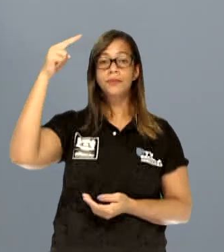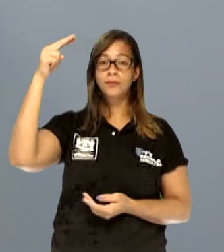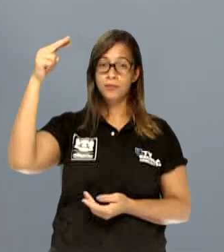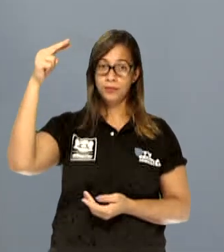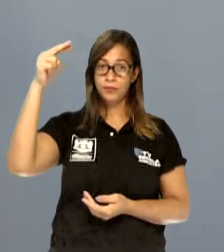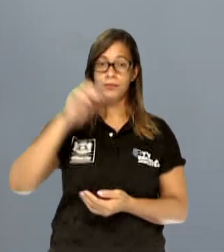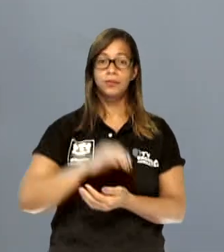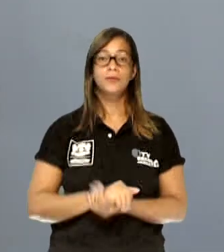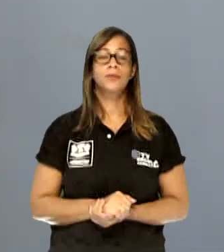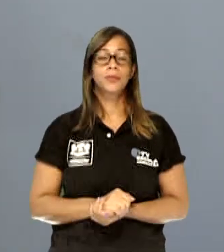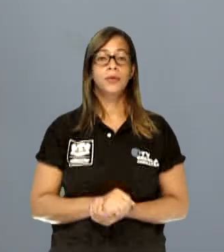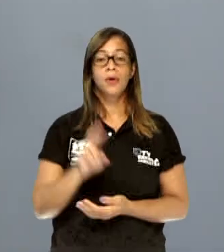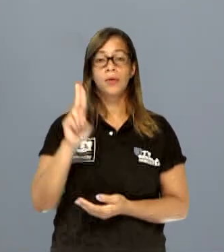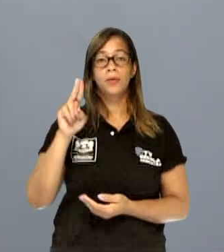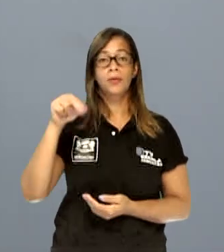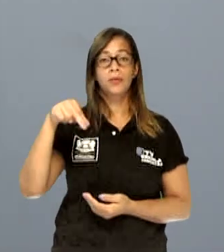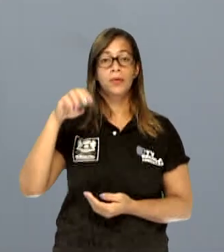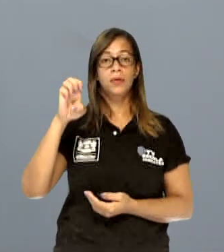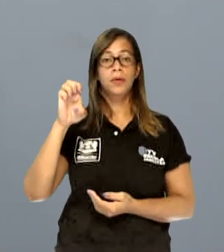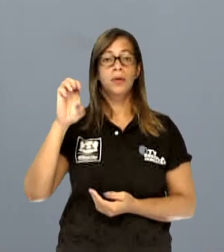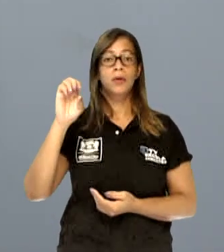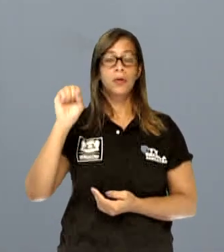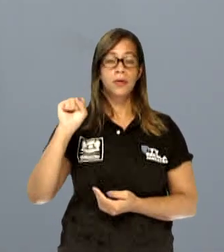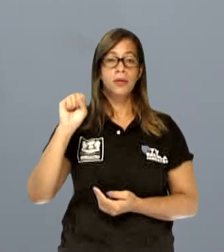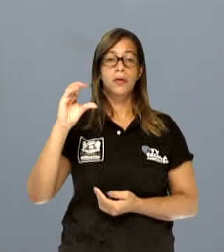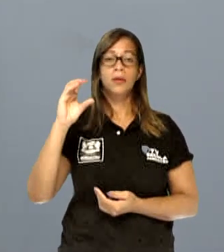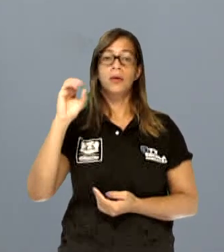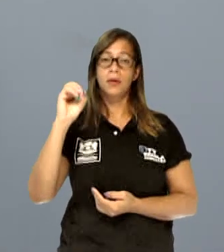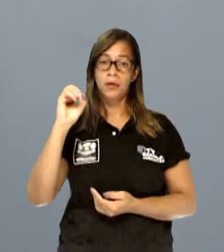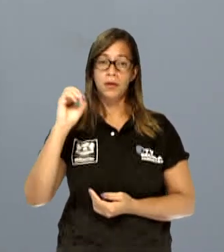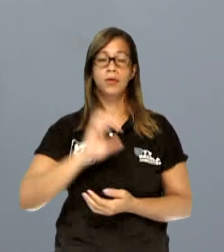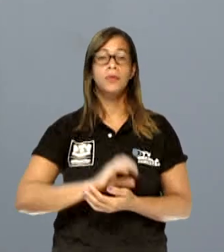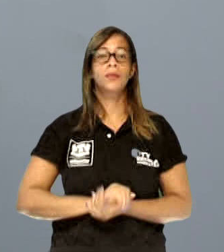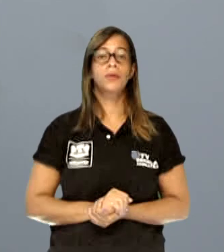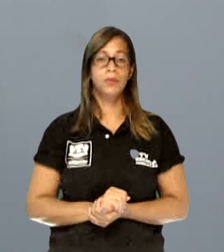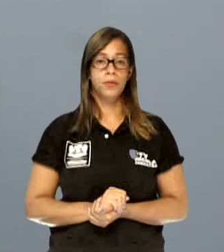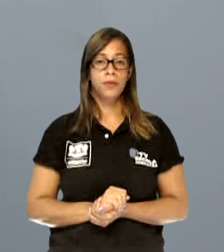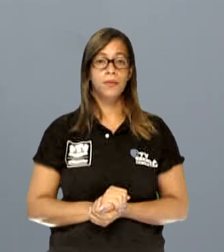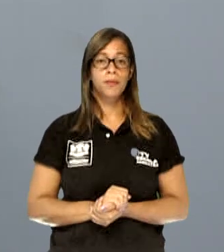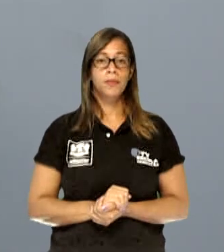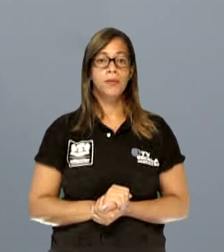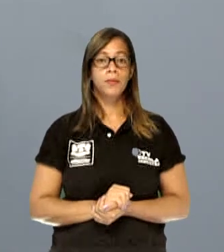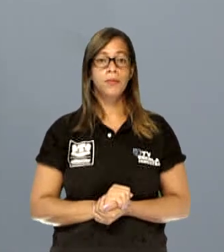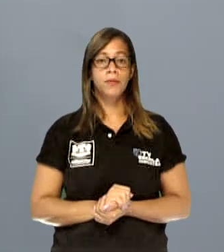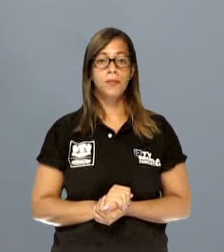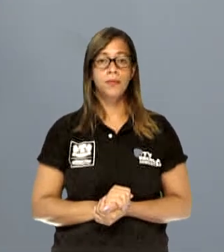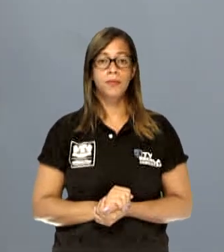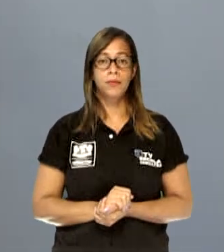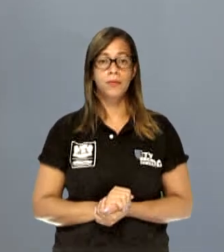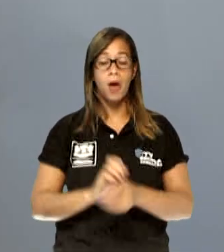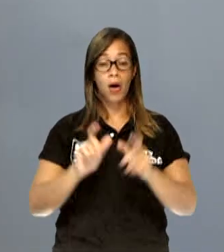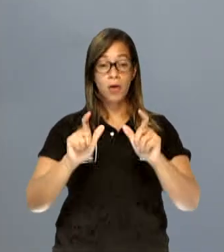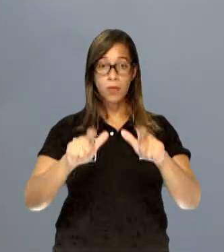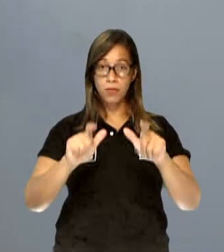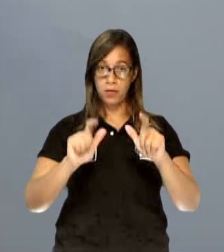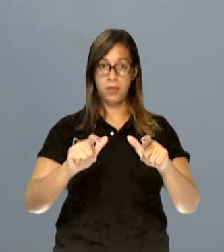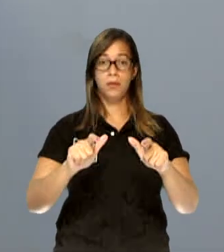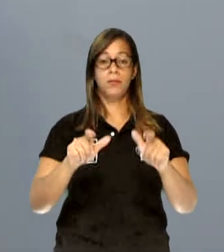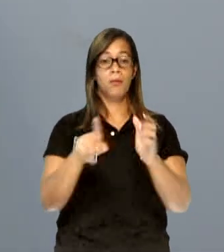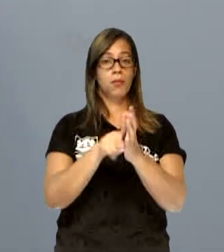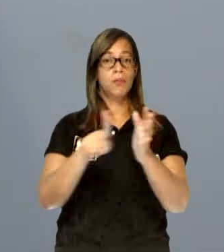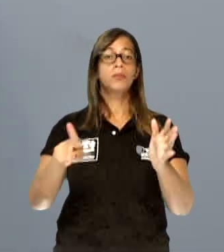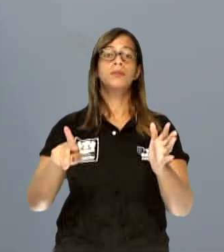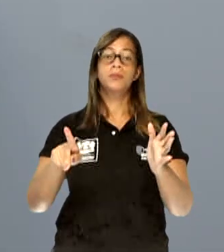Unesco em 1991 Patrimônio Cultural da Humanidade. Ele também contém a